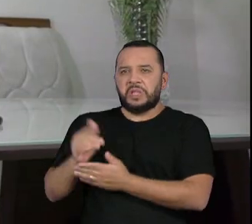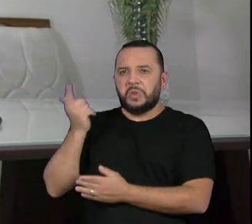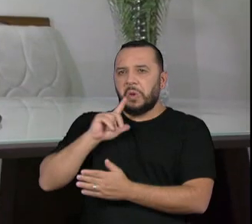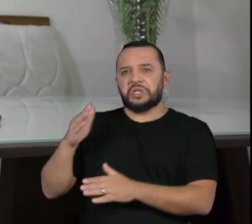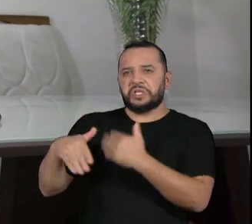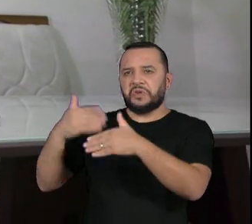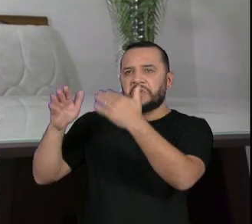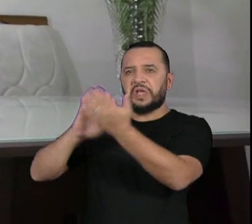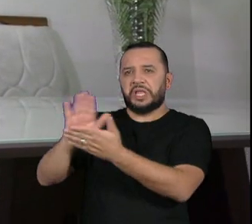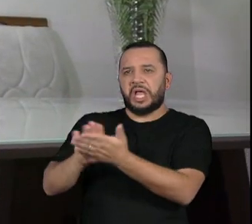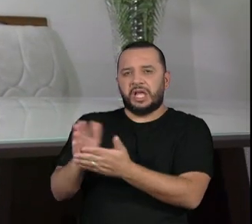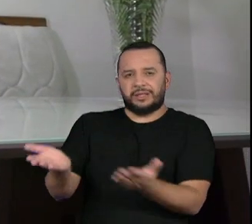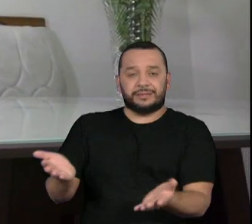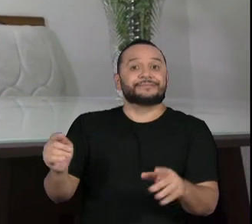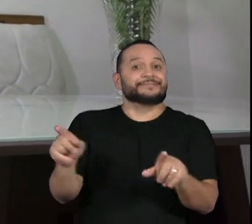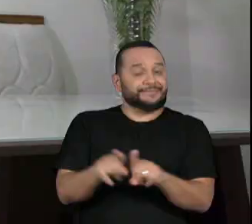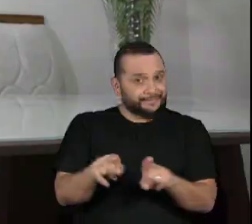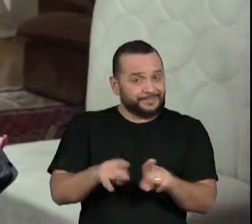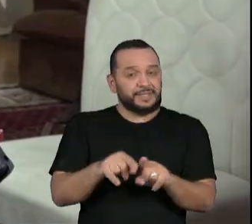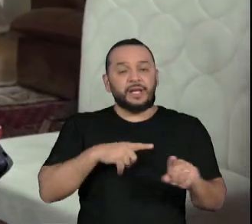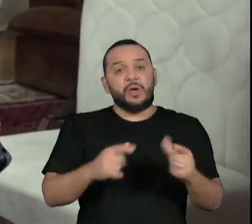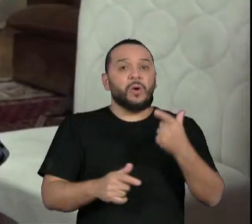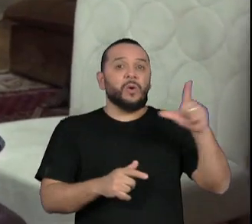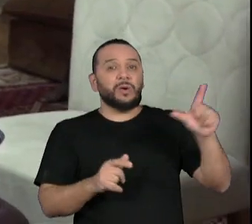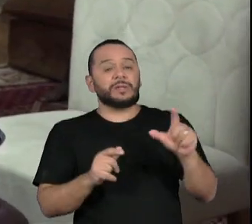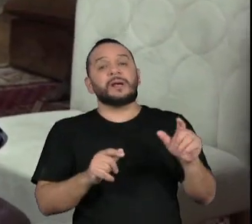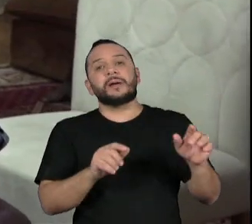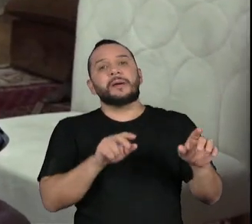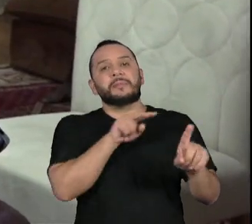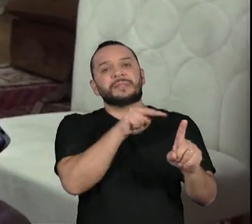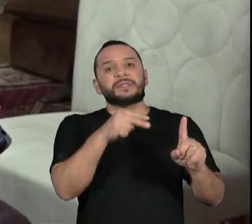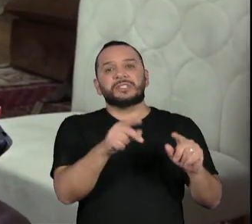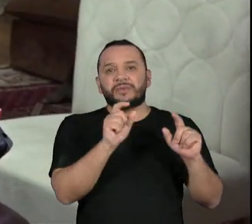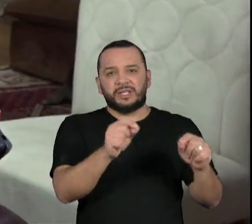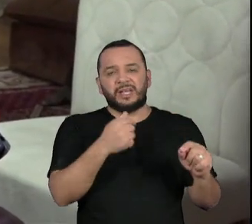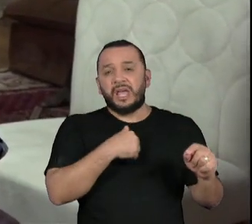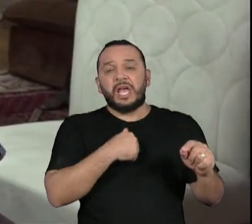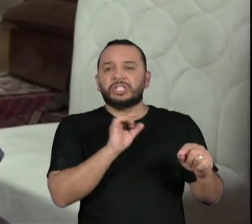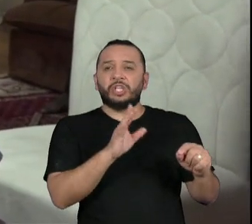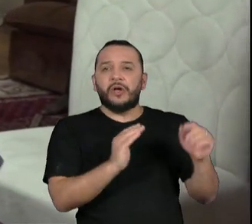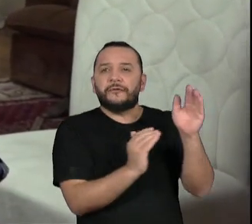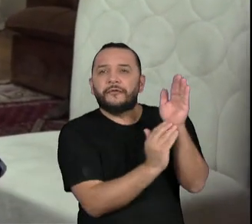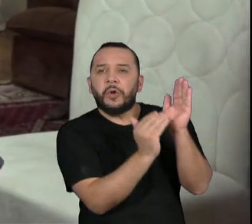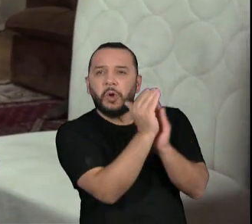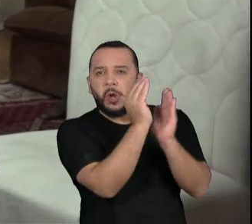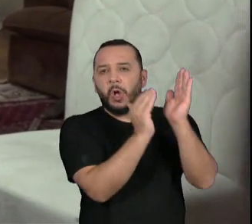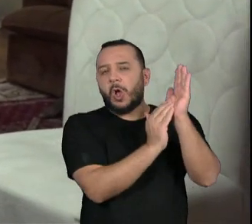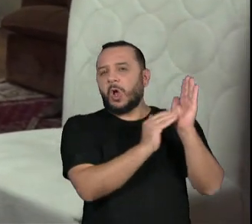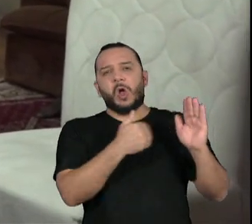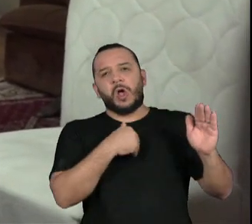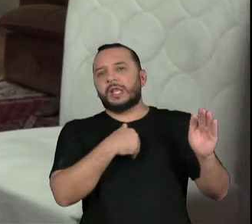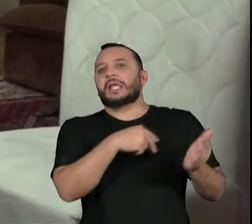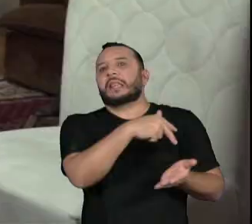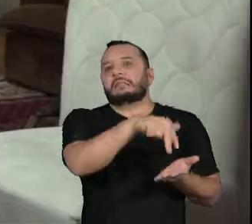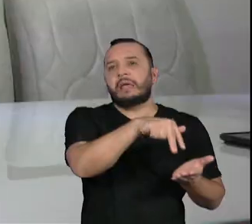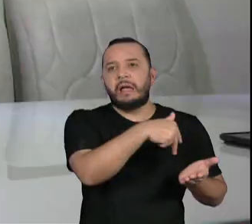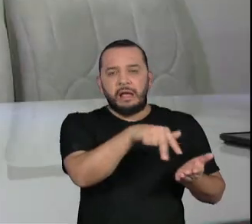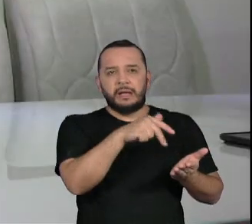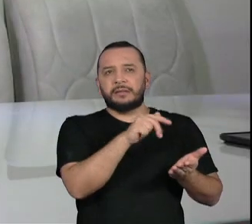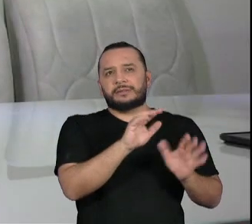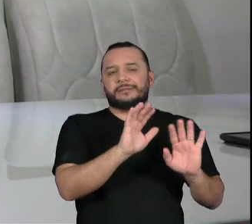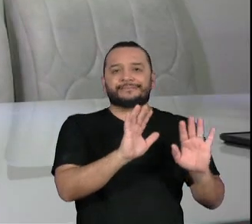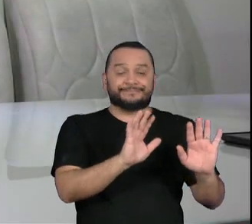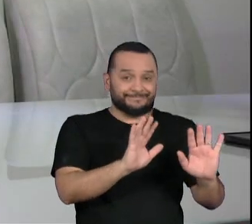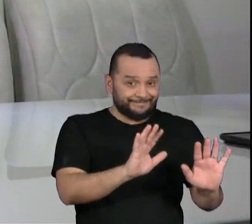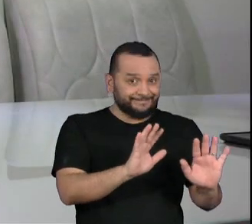etc. E também tem uma visão muito folclórica, baseada em estereótipos sobre o que é a África, sobre o que é a cultura africana. Elas